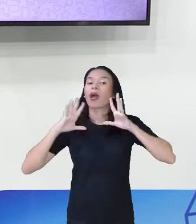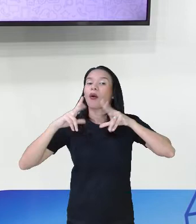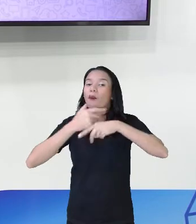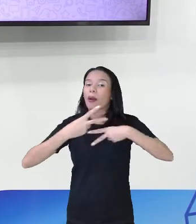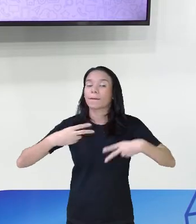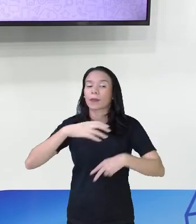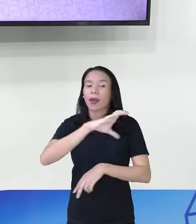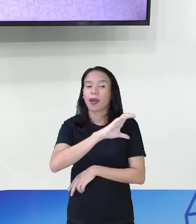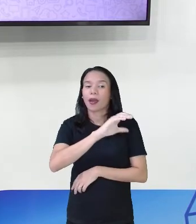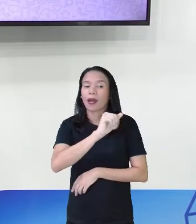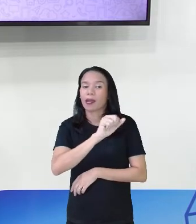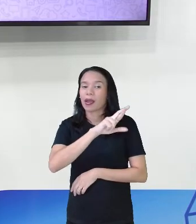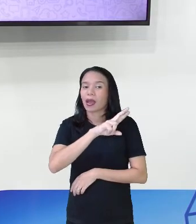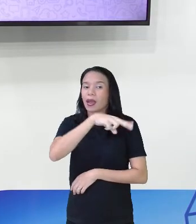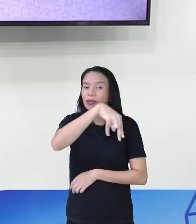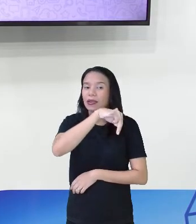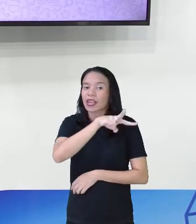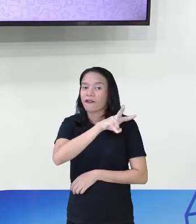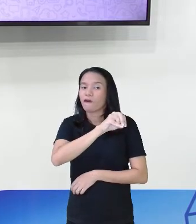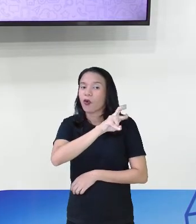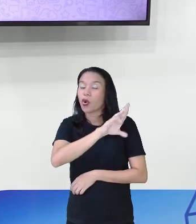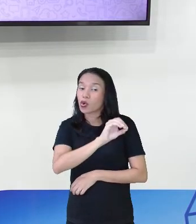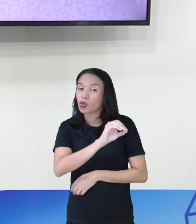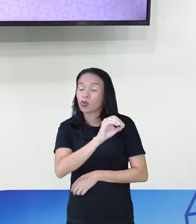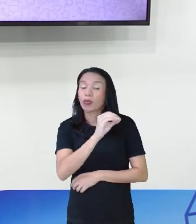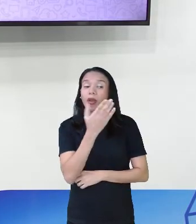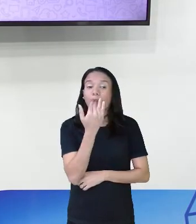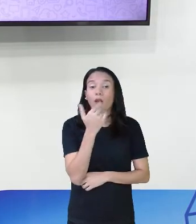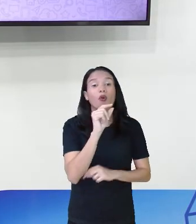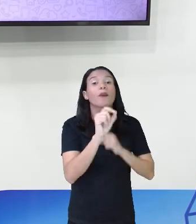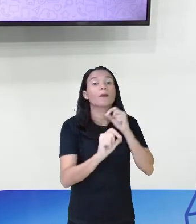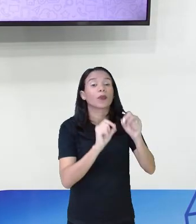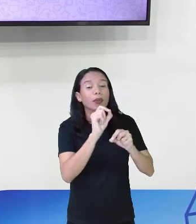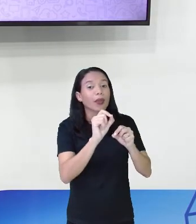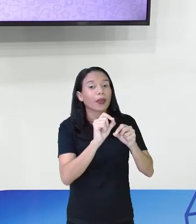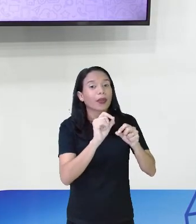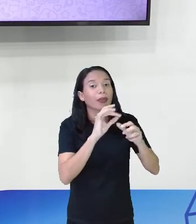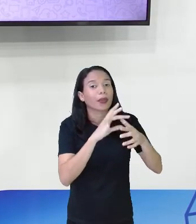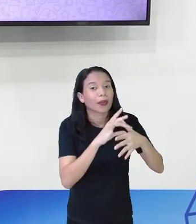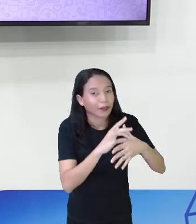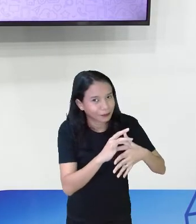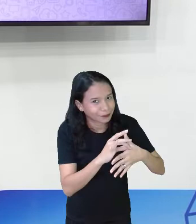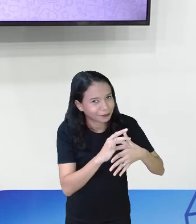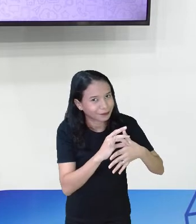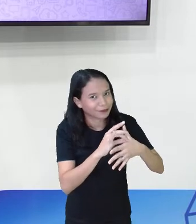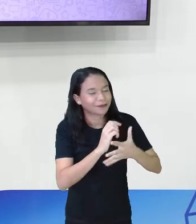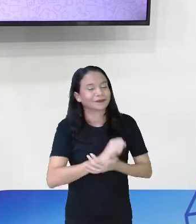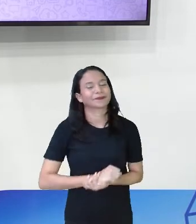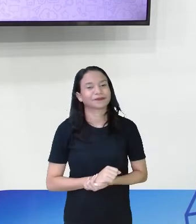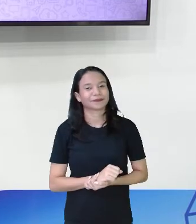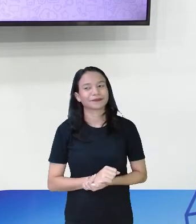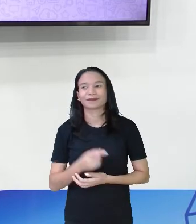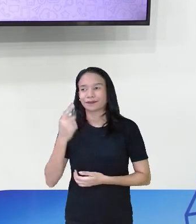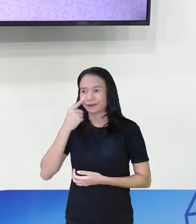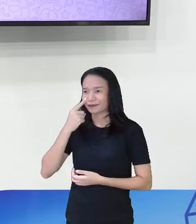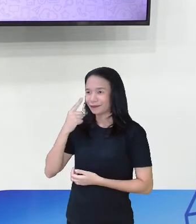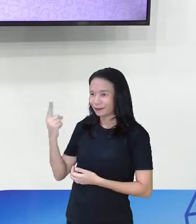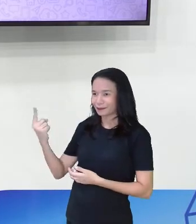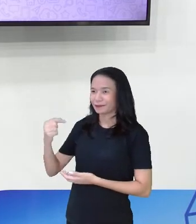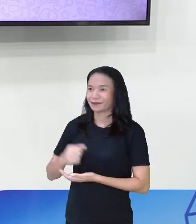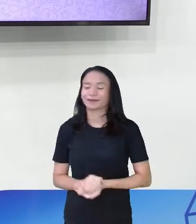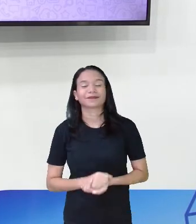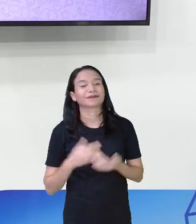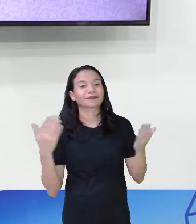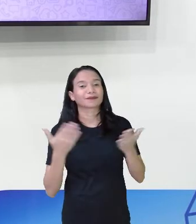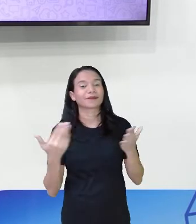carnívoro, 5º ano? São aqueles animais que se alimentam de carne, isso mesmo. Aí